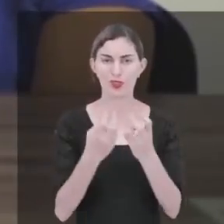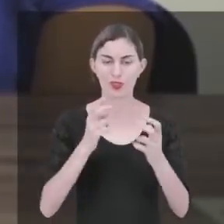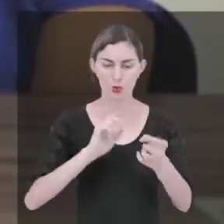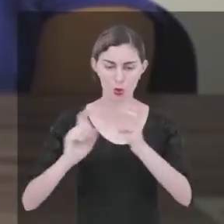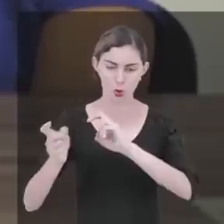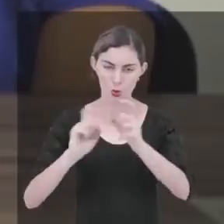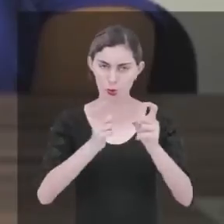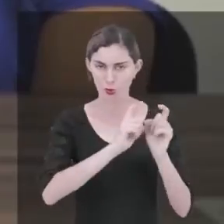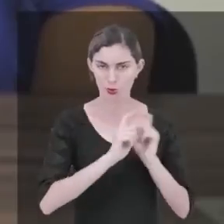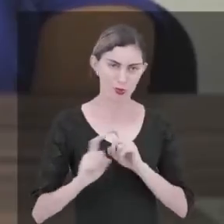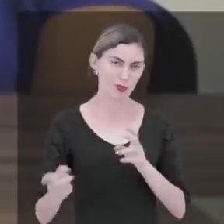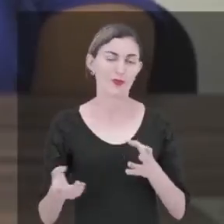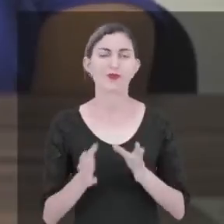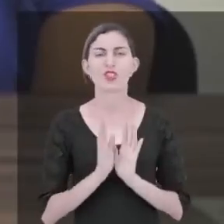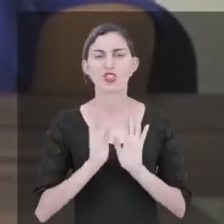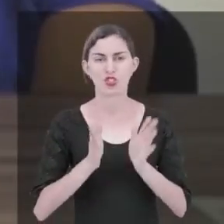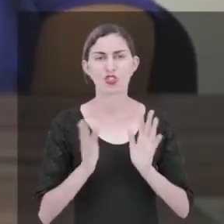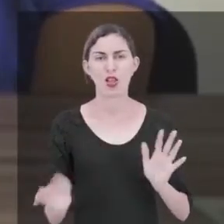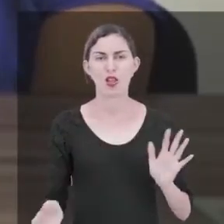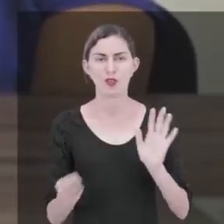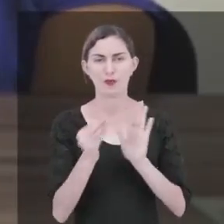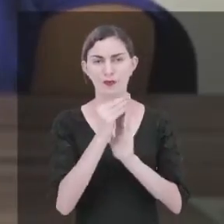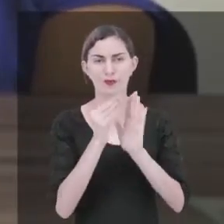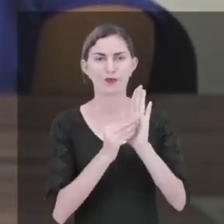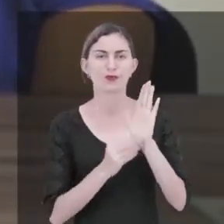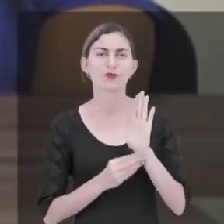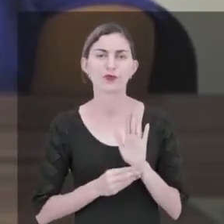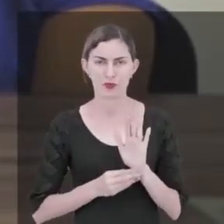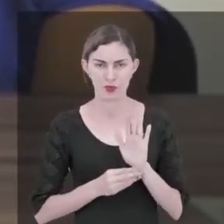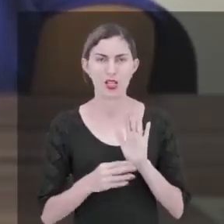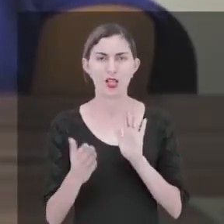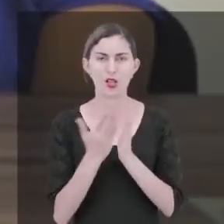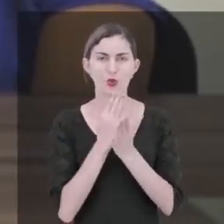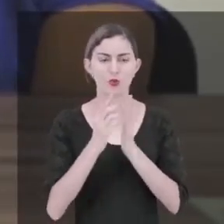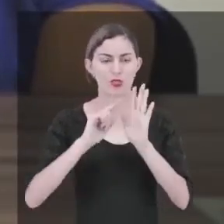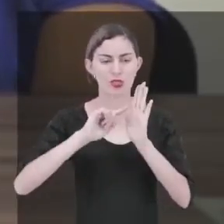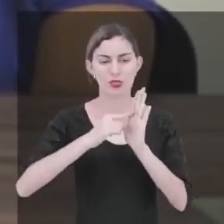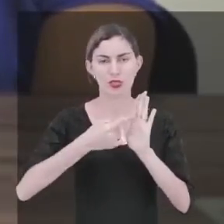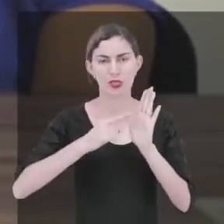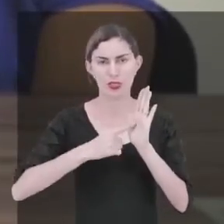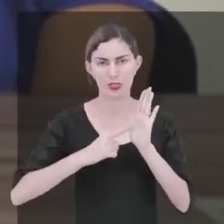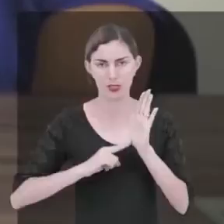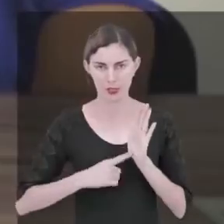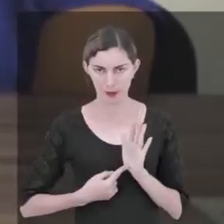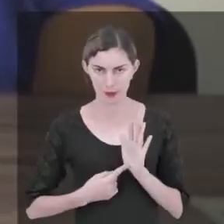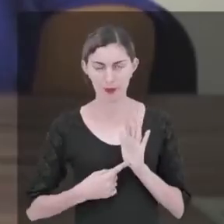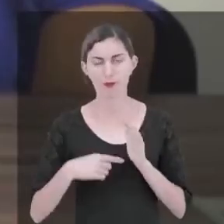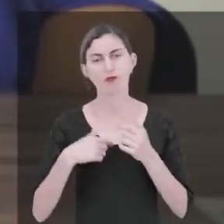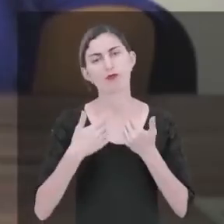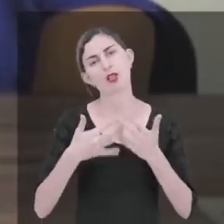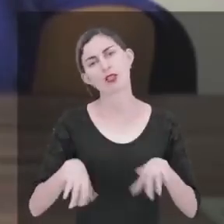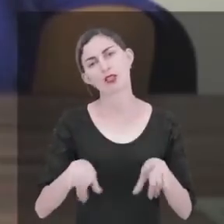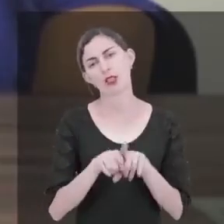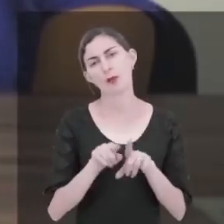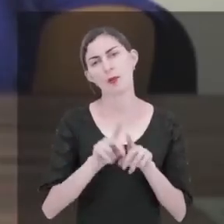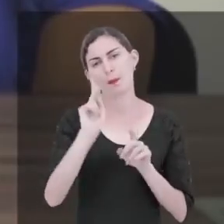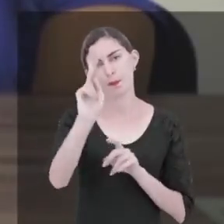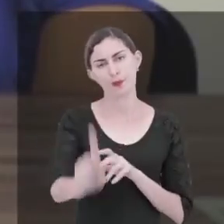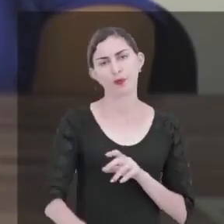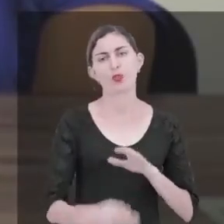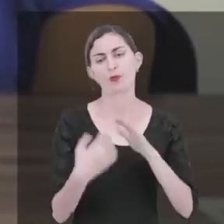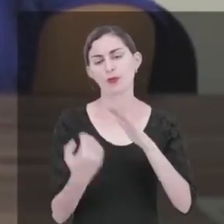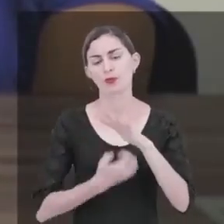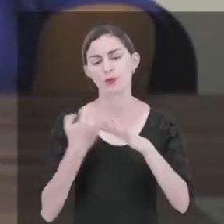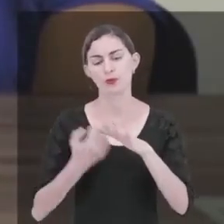convenções coletivas já vêm consigo o estabelecimento de alguns critérios, assim como a própria